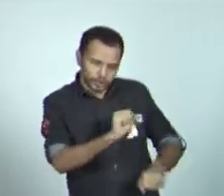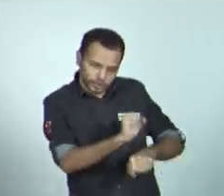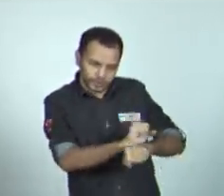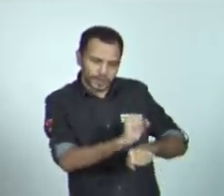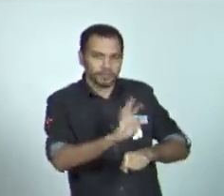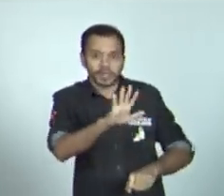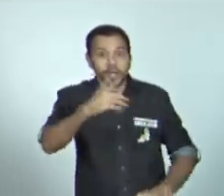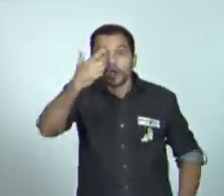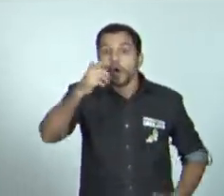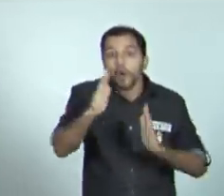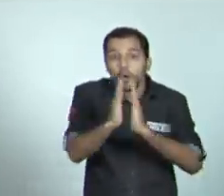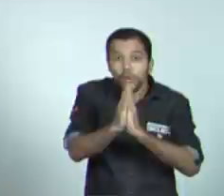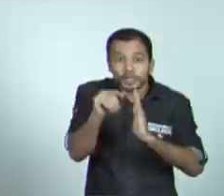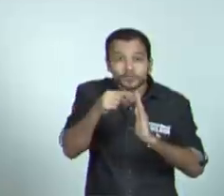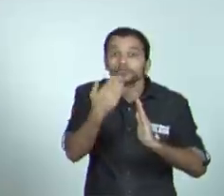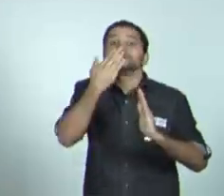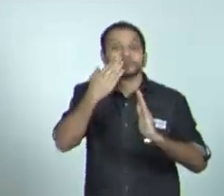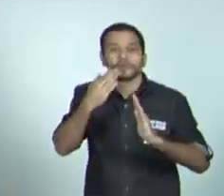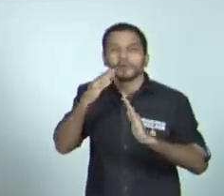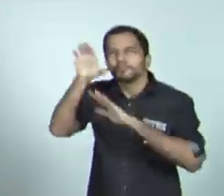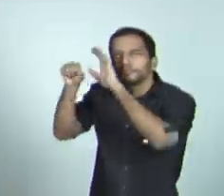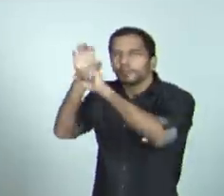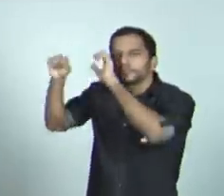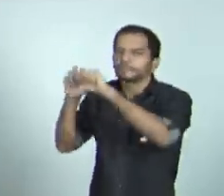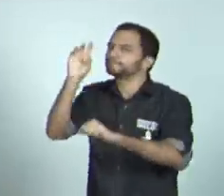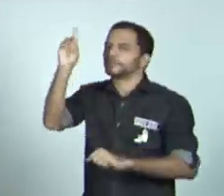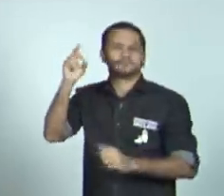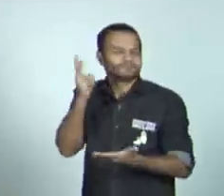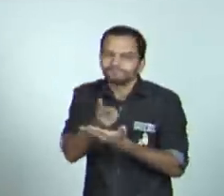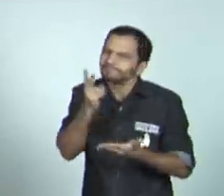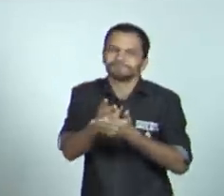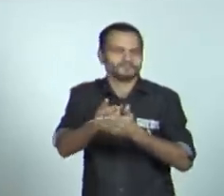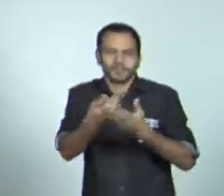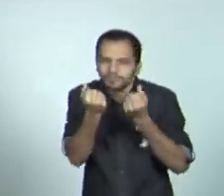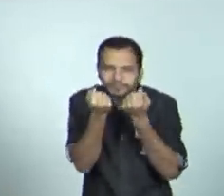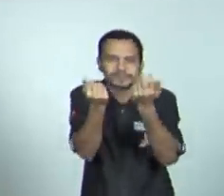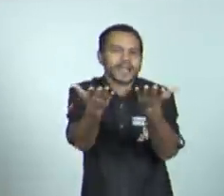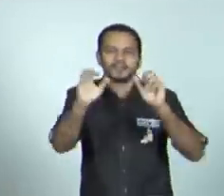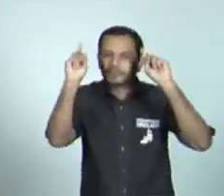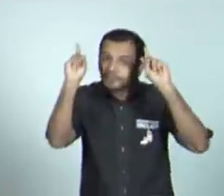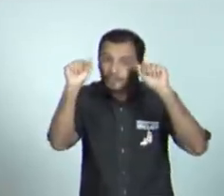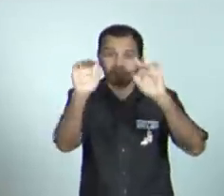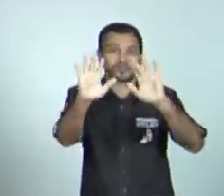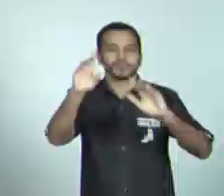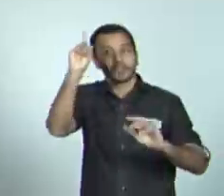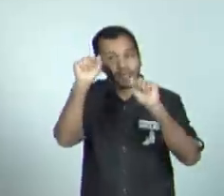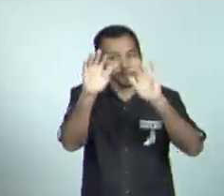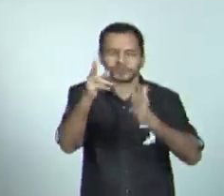oração de quem quer mais dele ele sempre atende e deus vai te abençoar amém eu queria